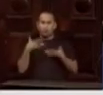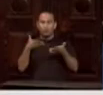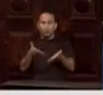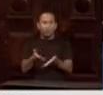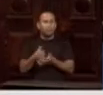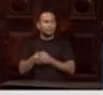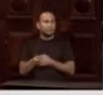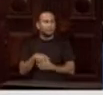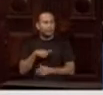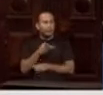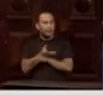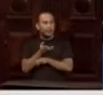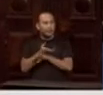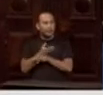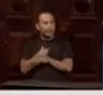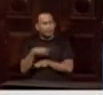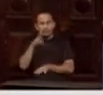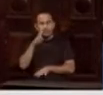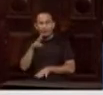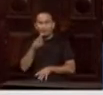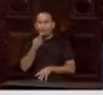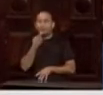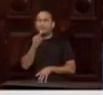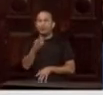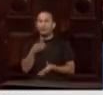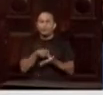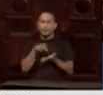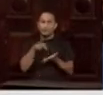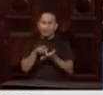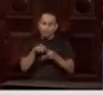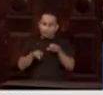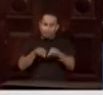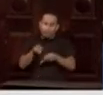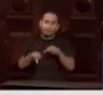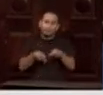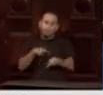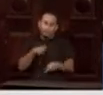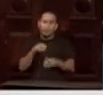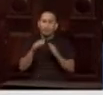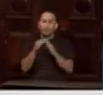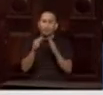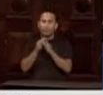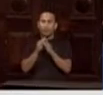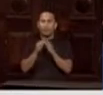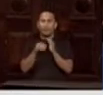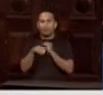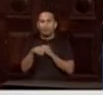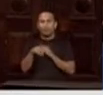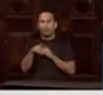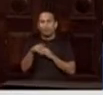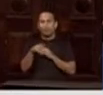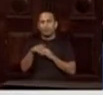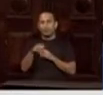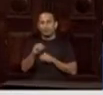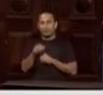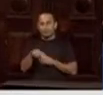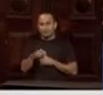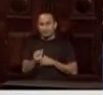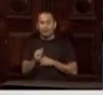sentindo na pele, né, vendo de perto, a realidade da população que mora na região metropolitana, que